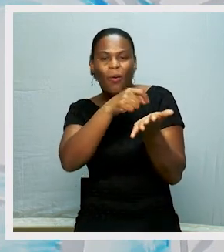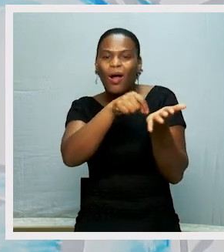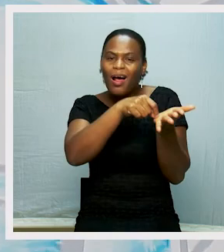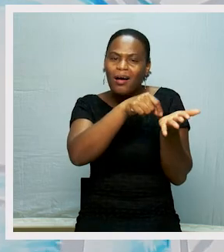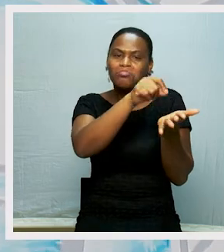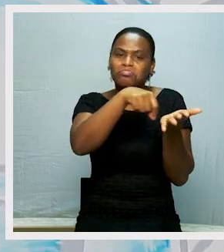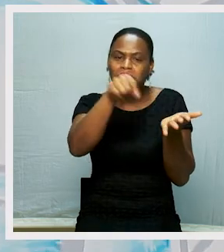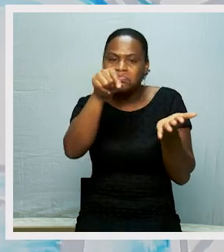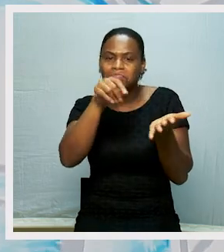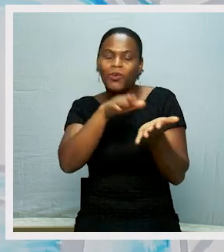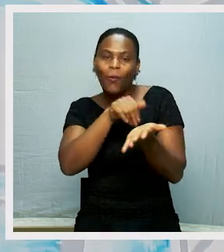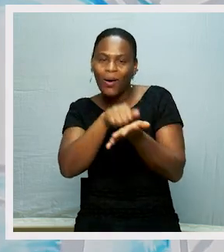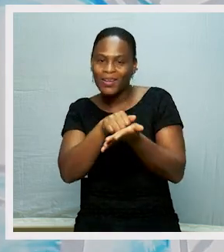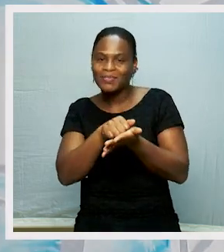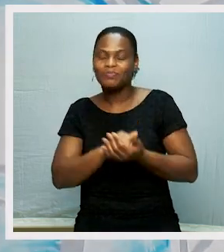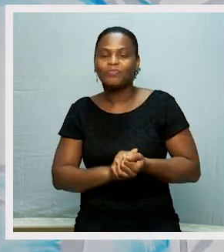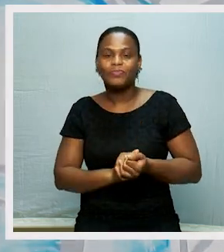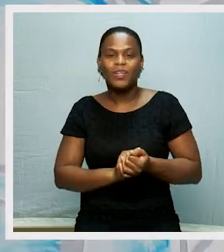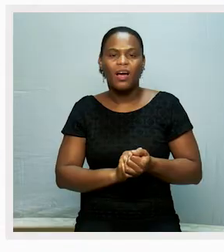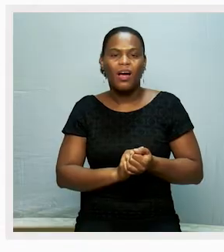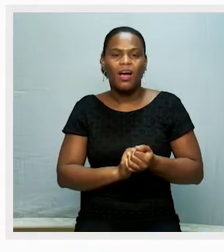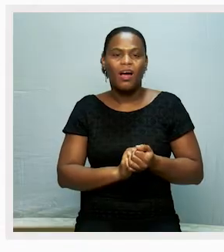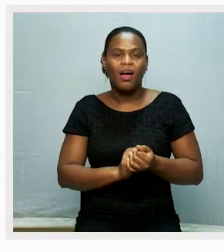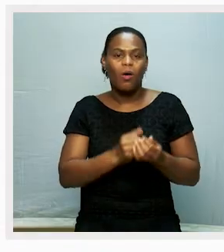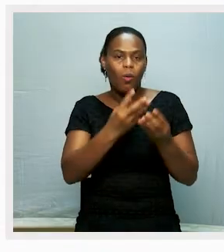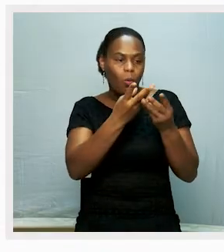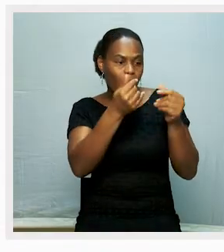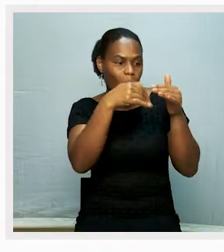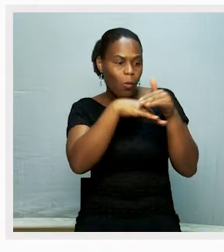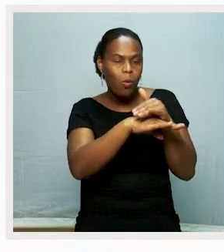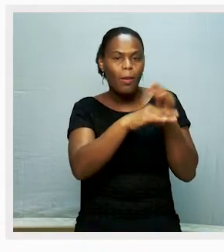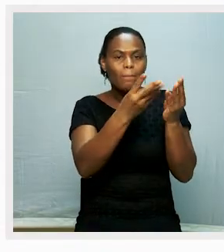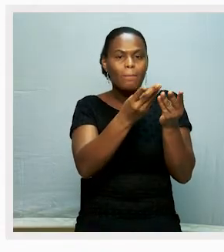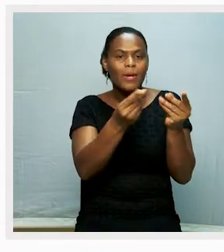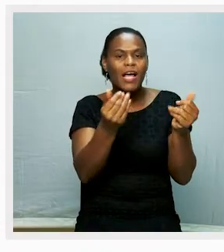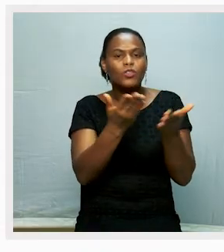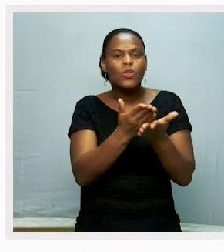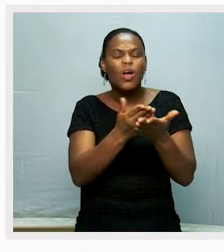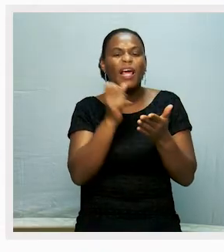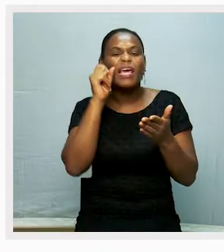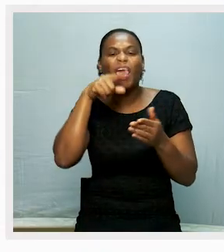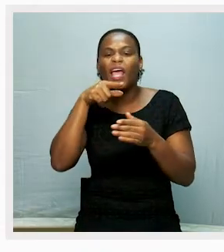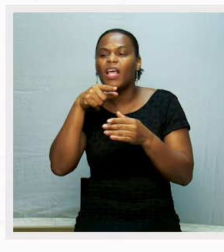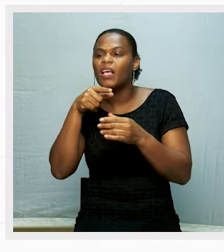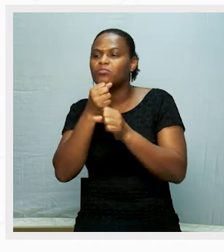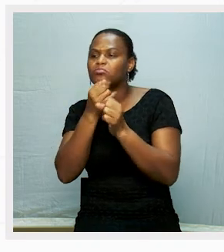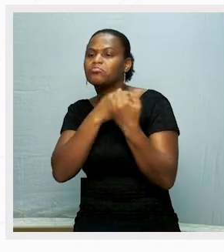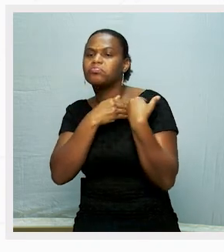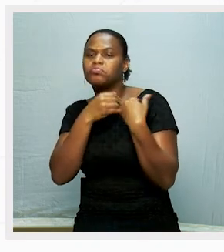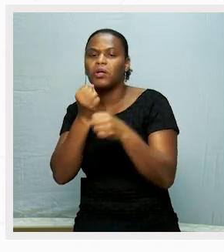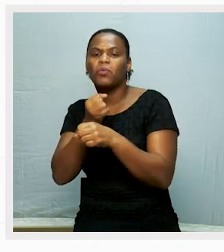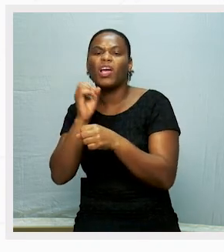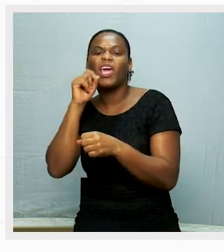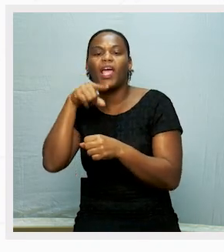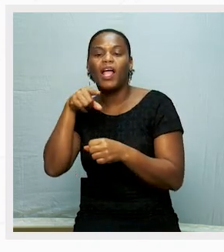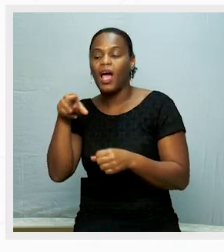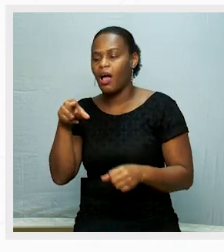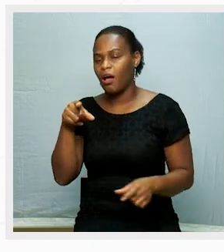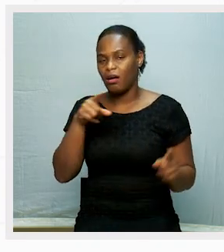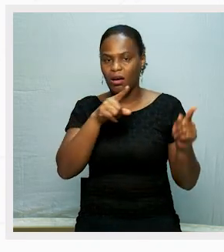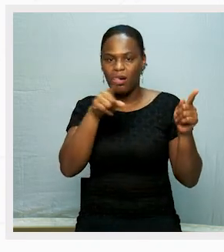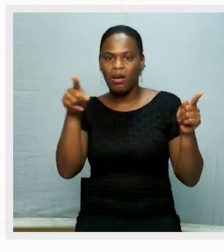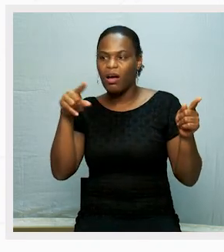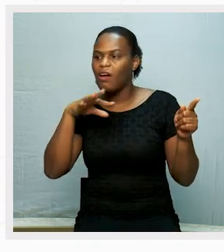Conservar os materiais escolares. É a função dos filhos. É isto? Ou dos